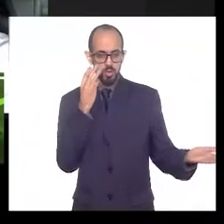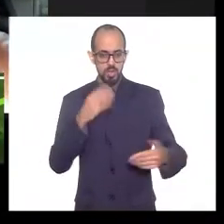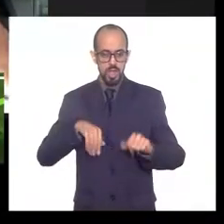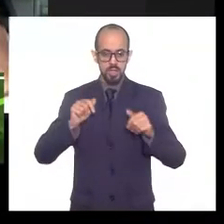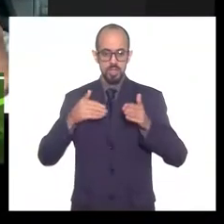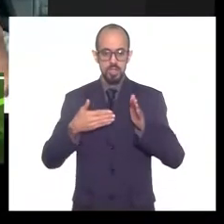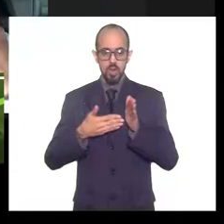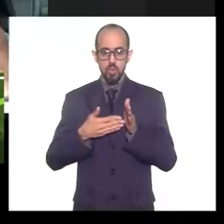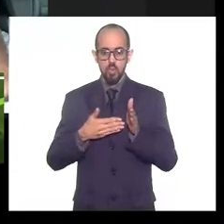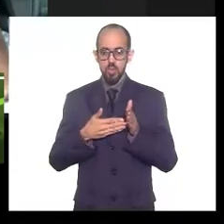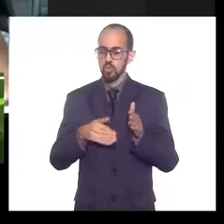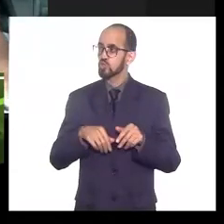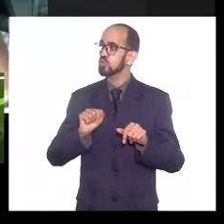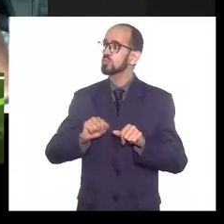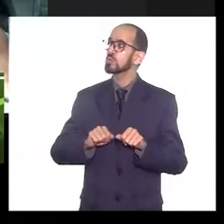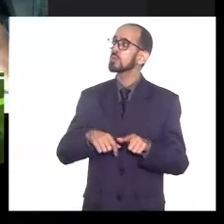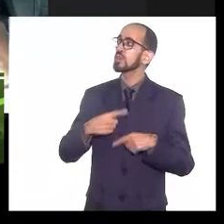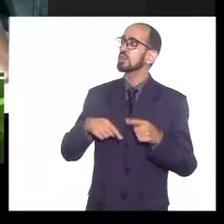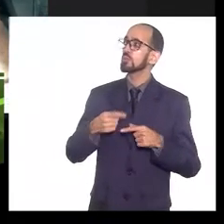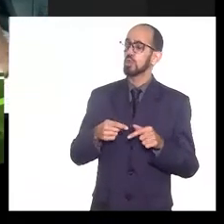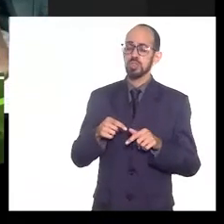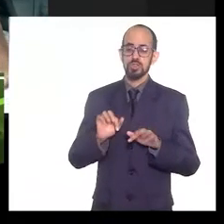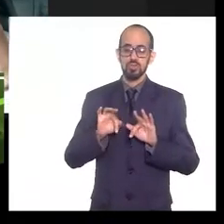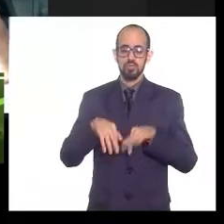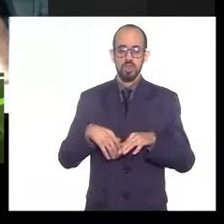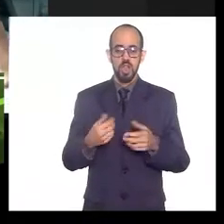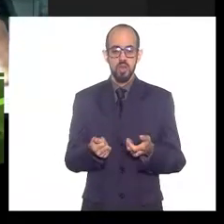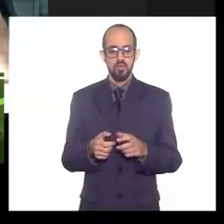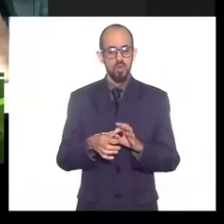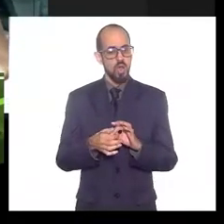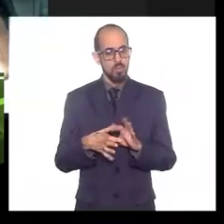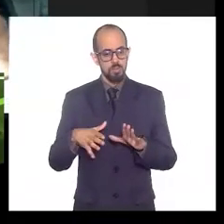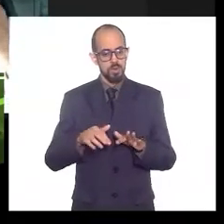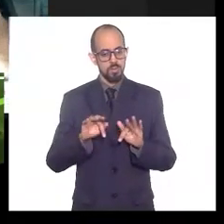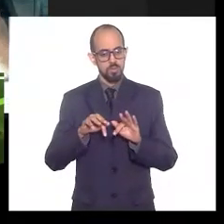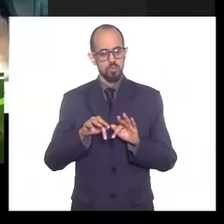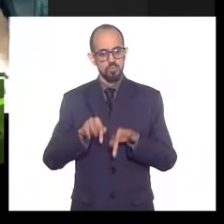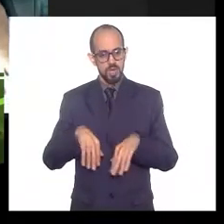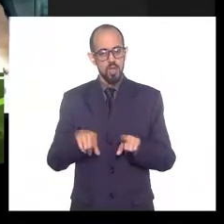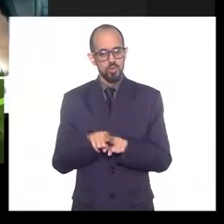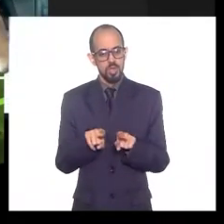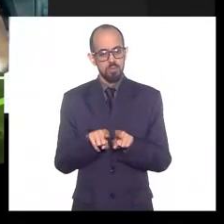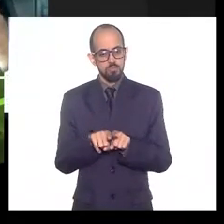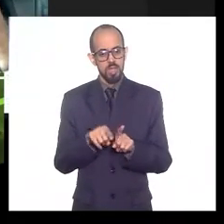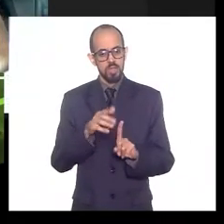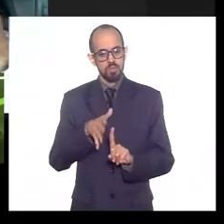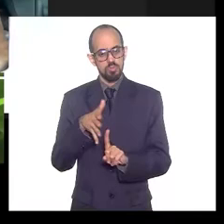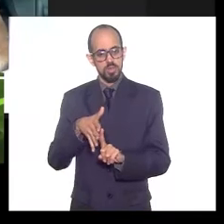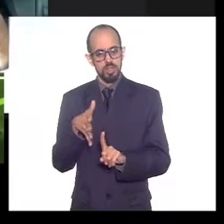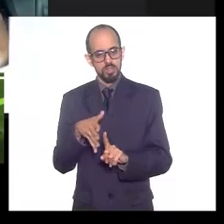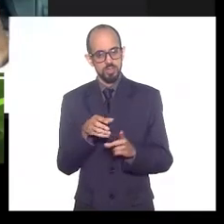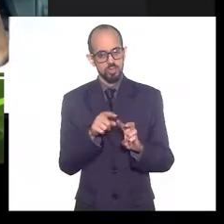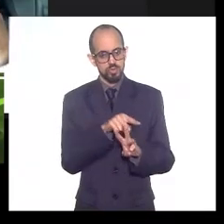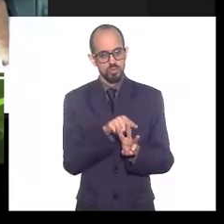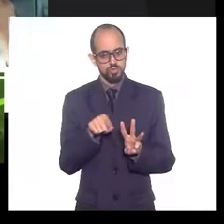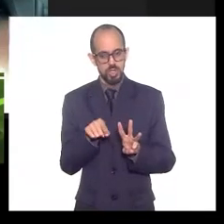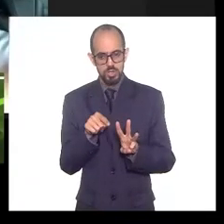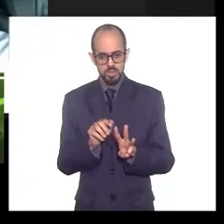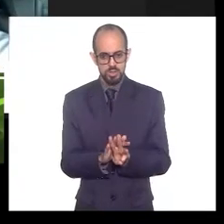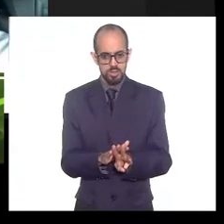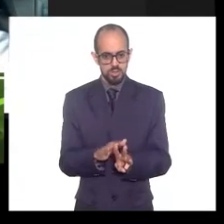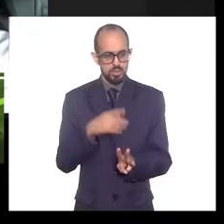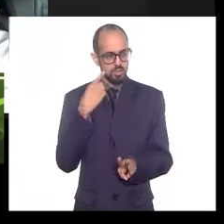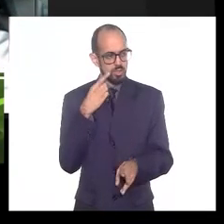a última consideração em seguida eu vou abrir para as considerações finais de cada palestrante tentado